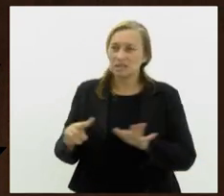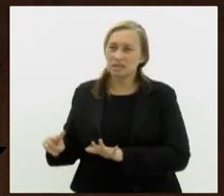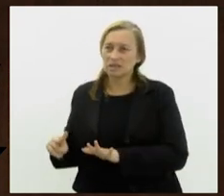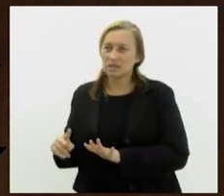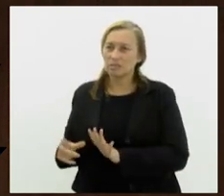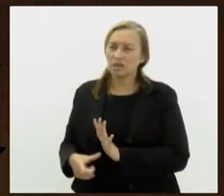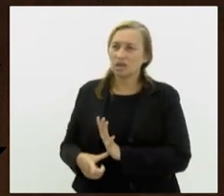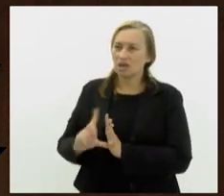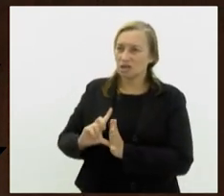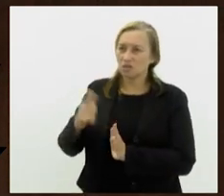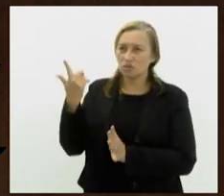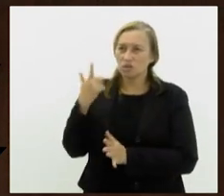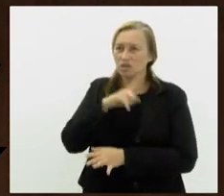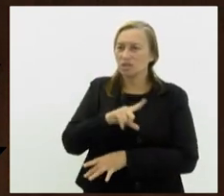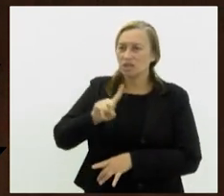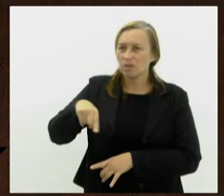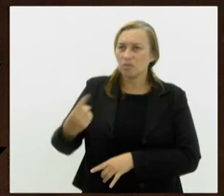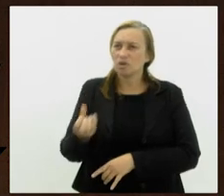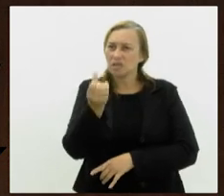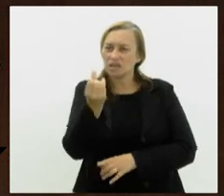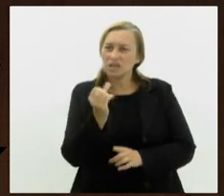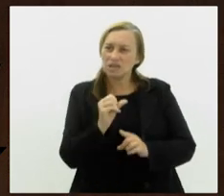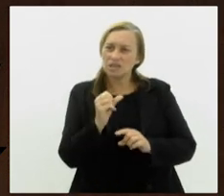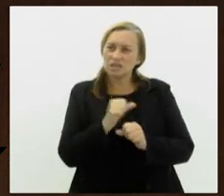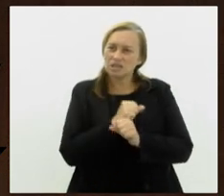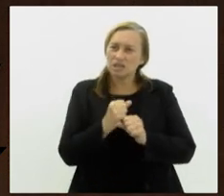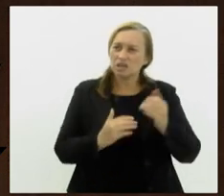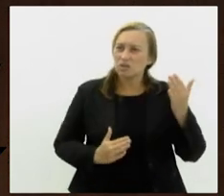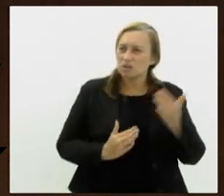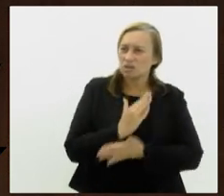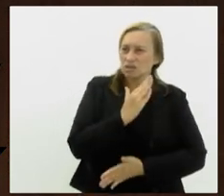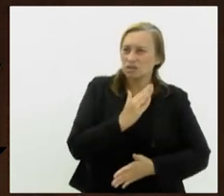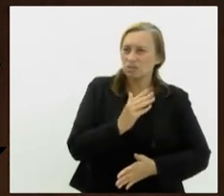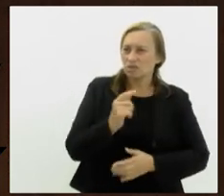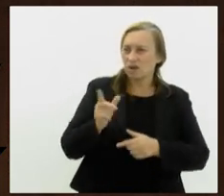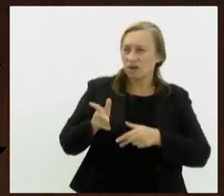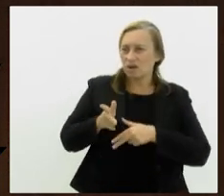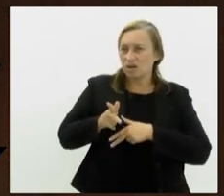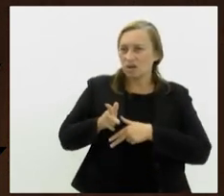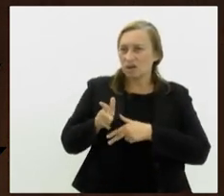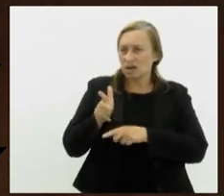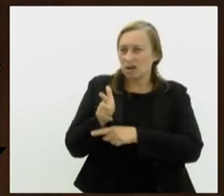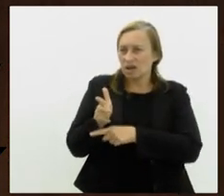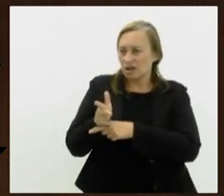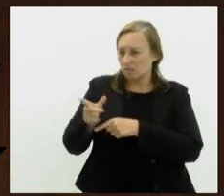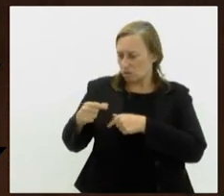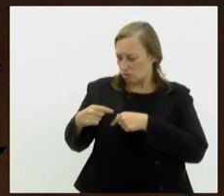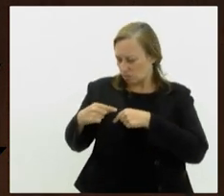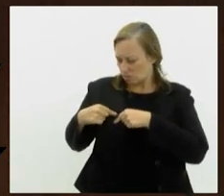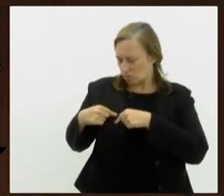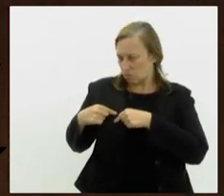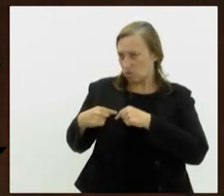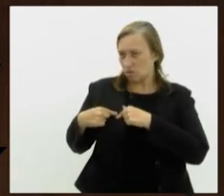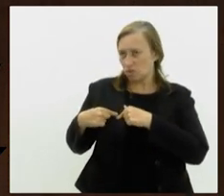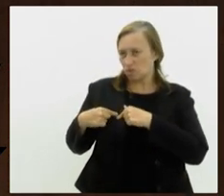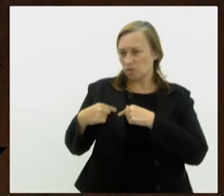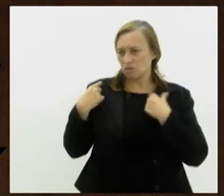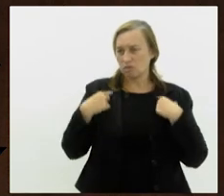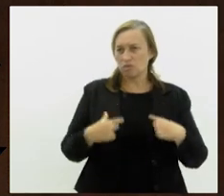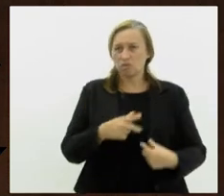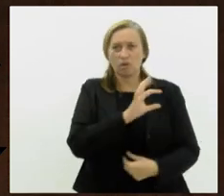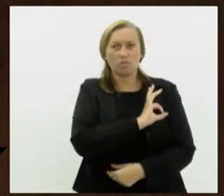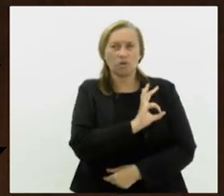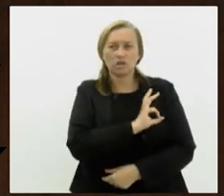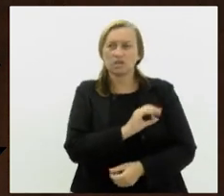que eu consegui, depois de 6 anos, aprovar a lei das câmeras nos uniformes. Uma chacina de 23 pessoas. E a questão é